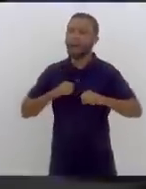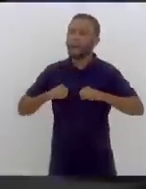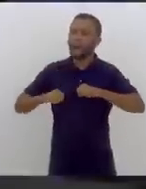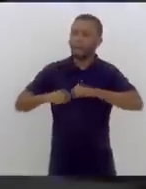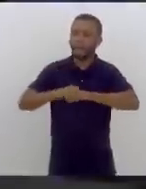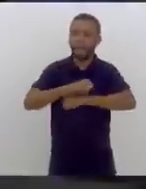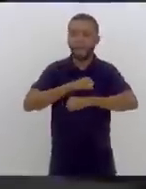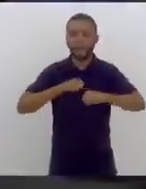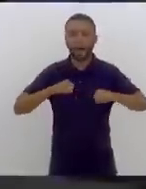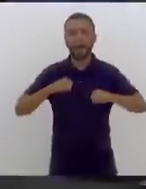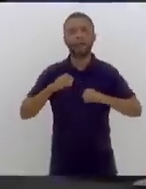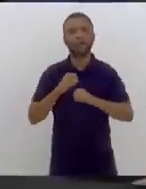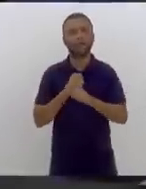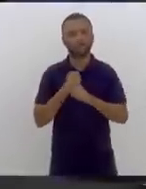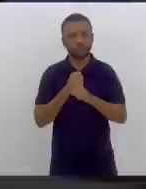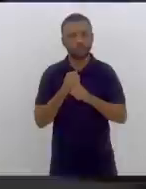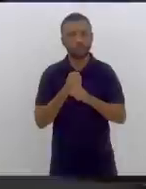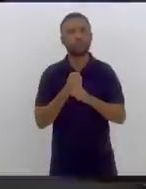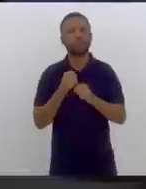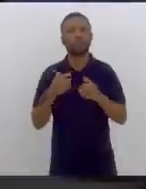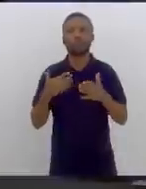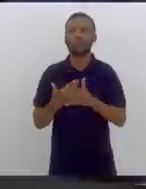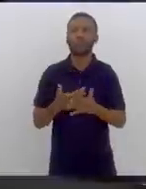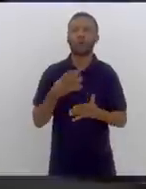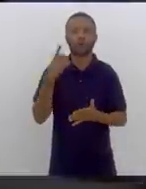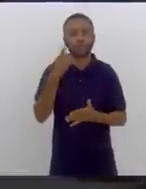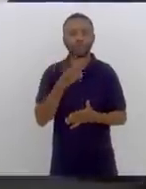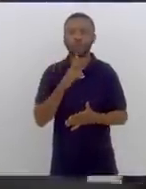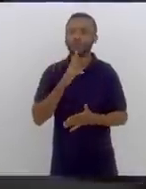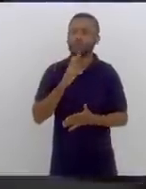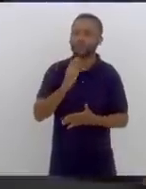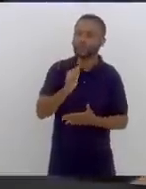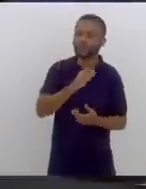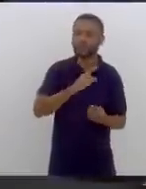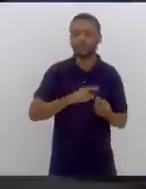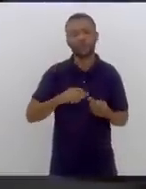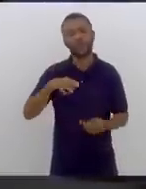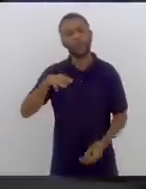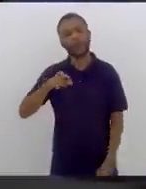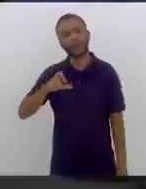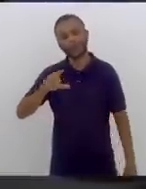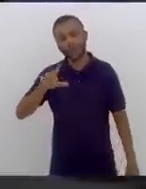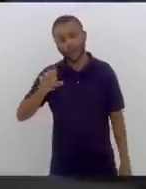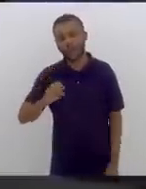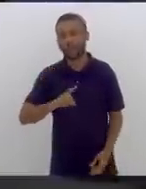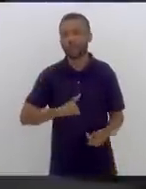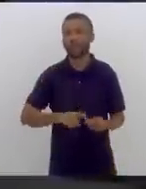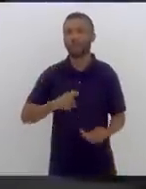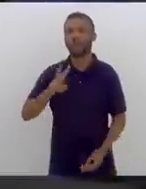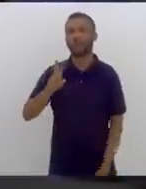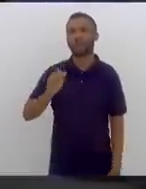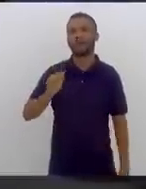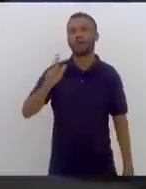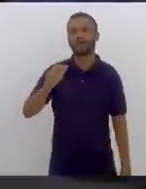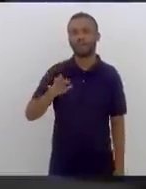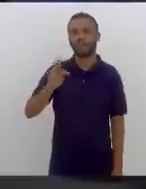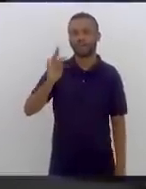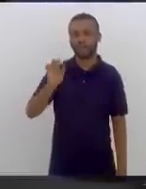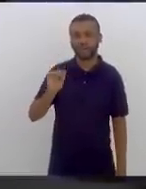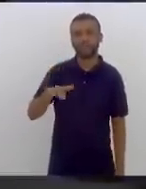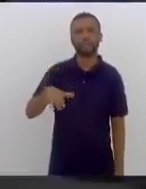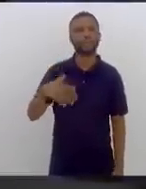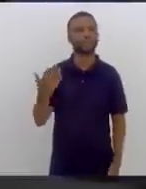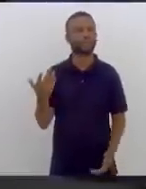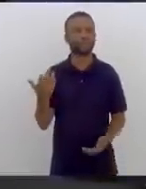junto com o deputado Rodrigo com o deputado Marcelo com Valentim com o deputado federal Sargento